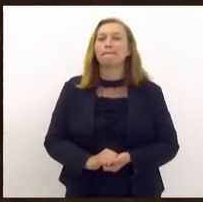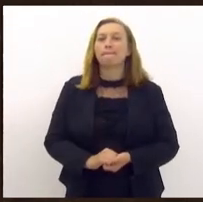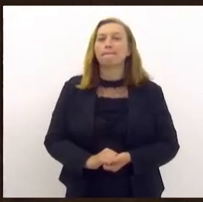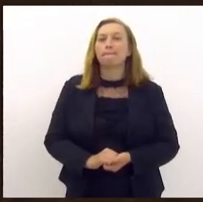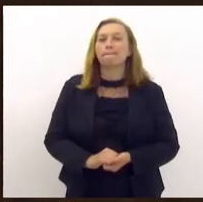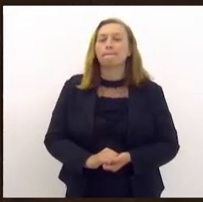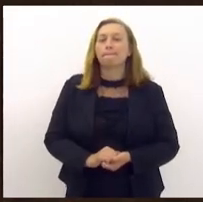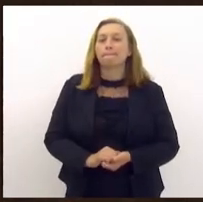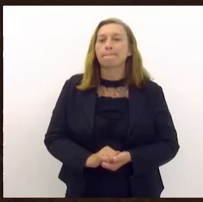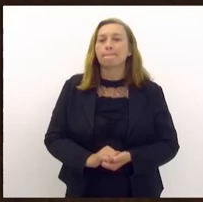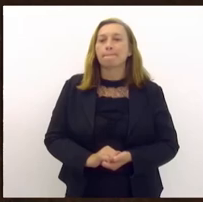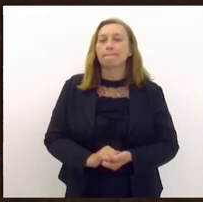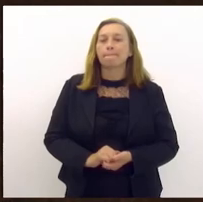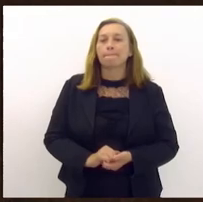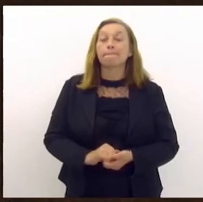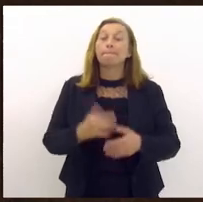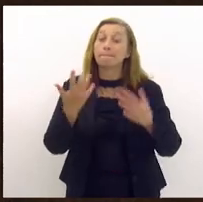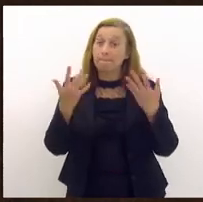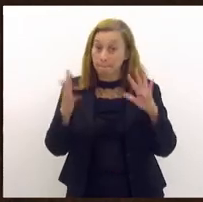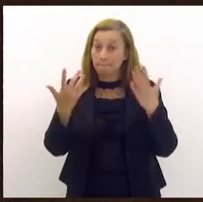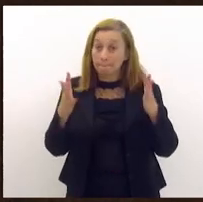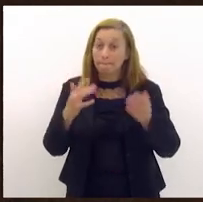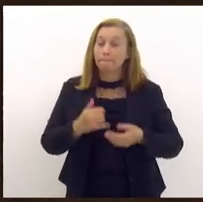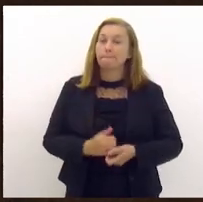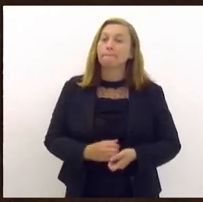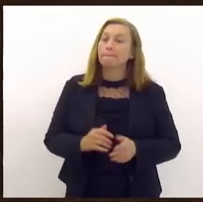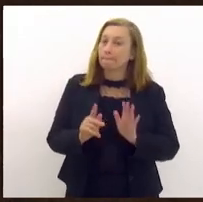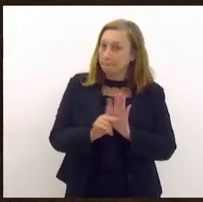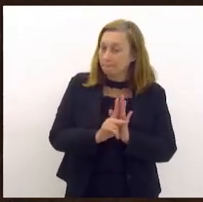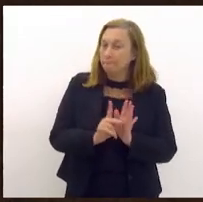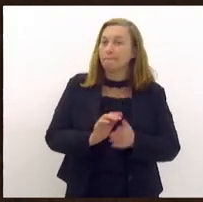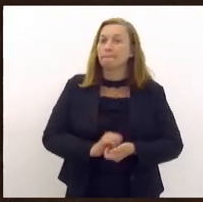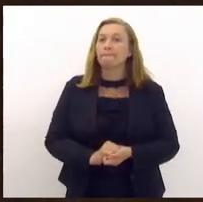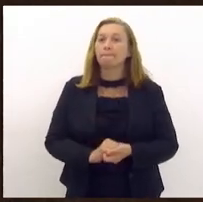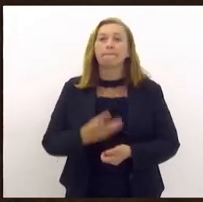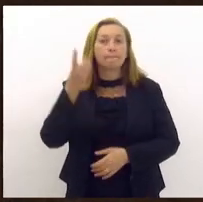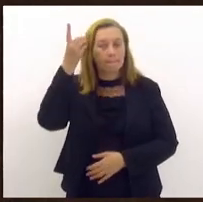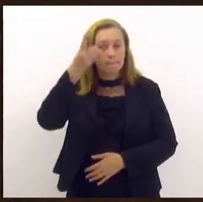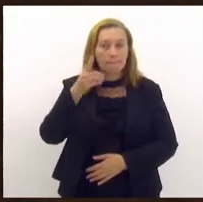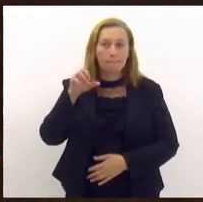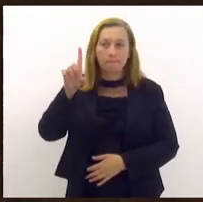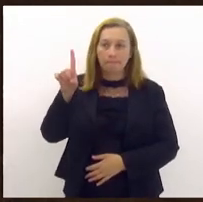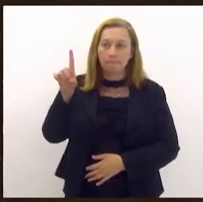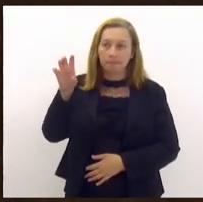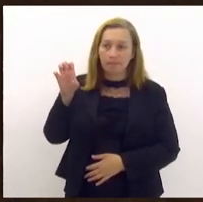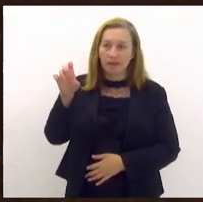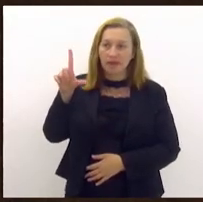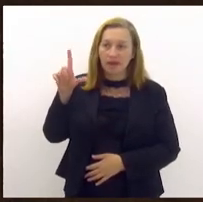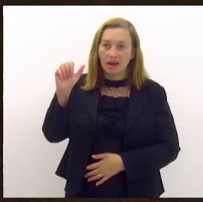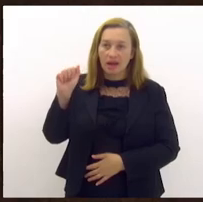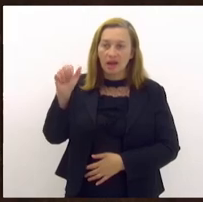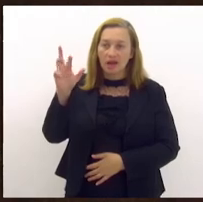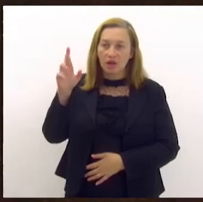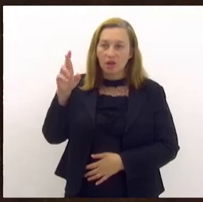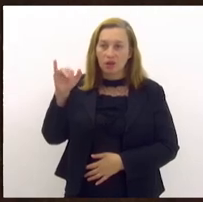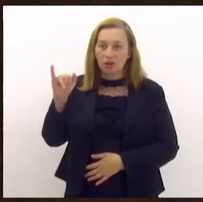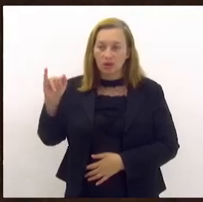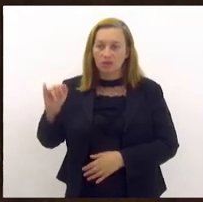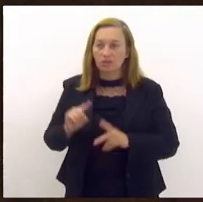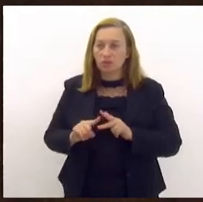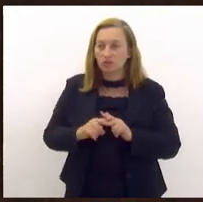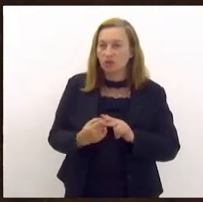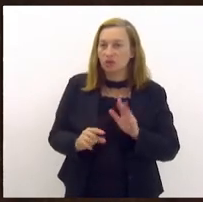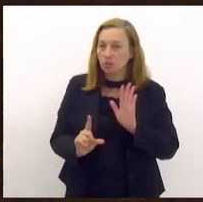queria elogiar o projeto do deputado Delahore, que, na verdade, está modificando uma